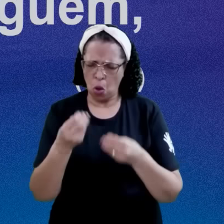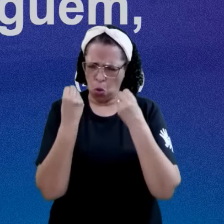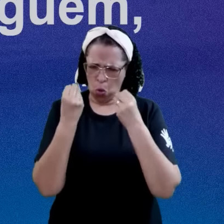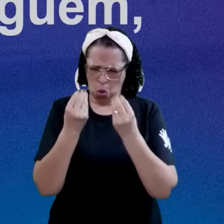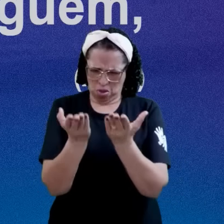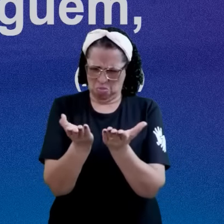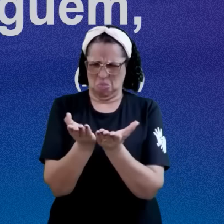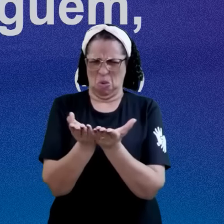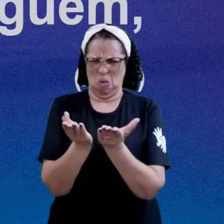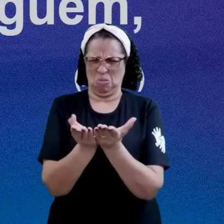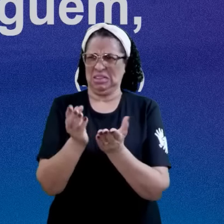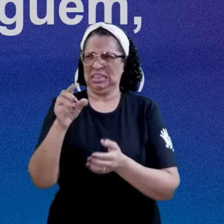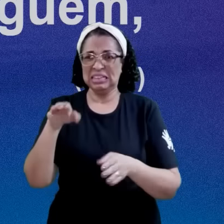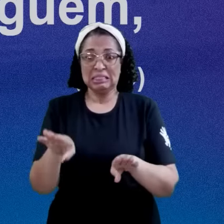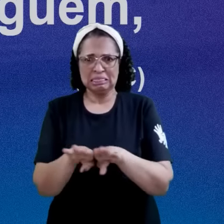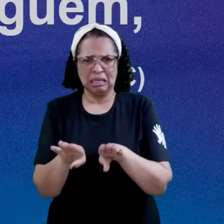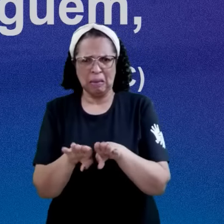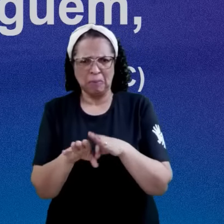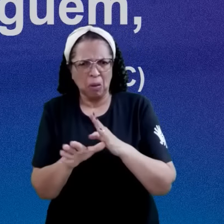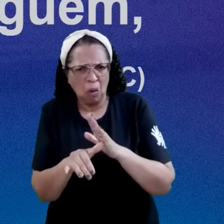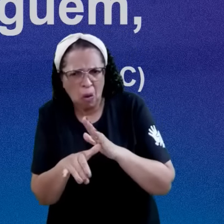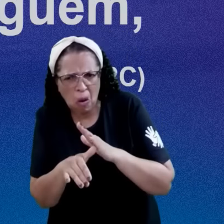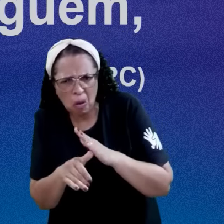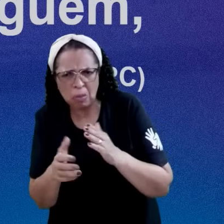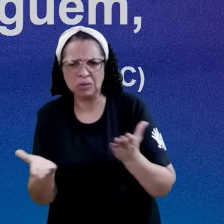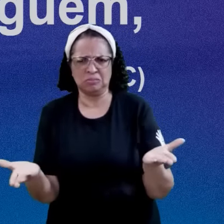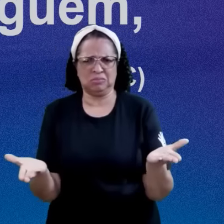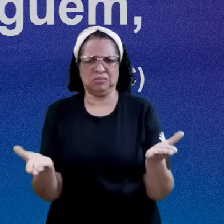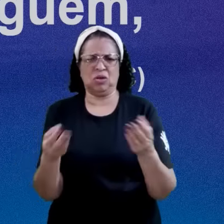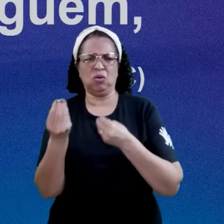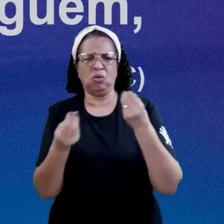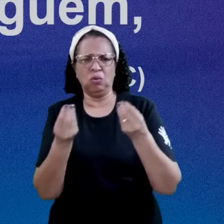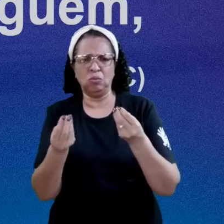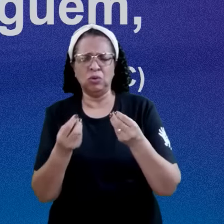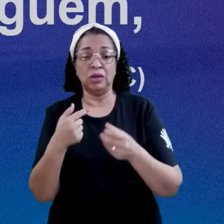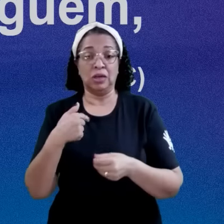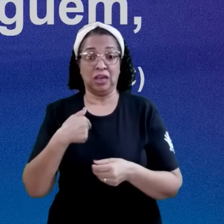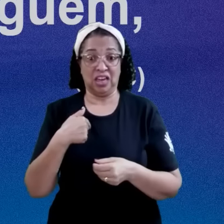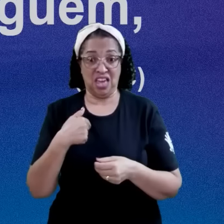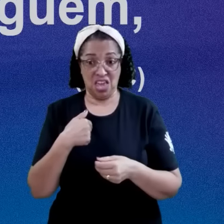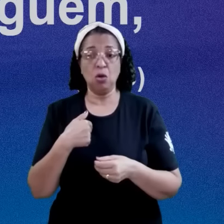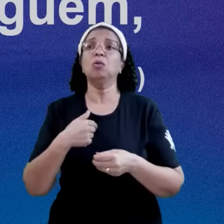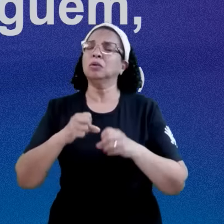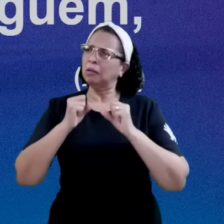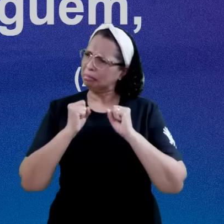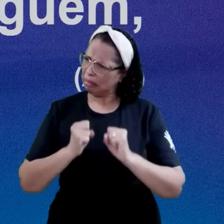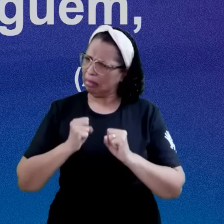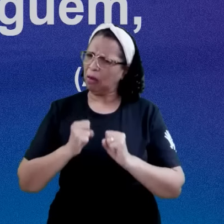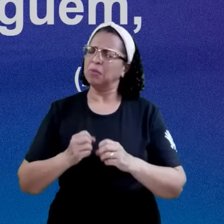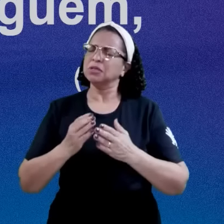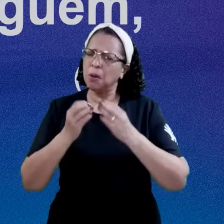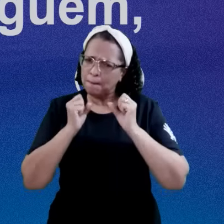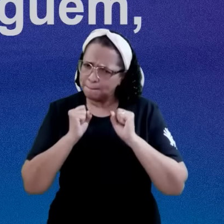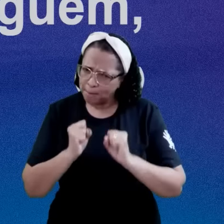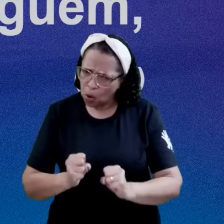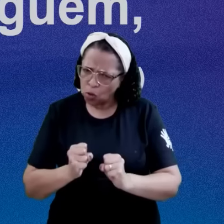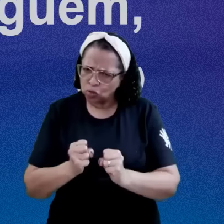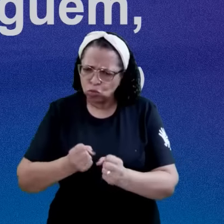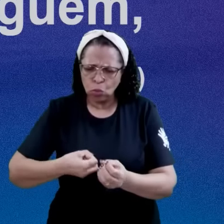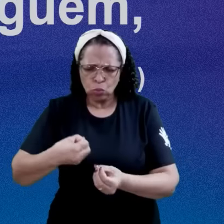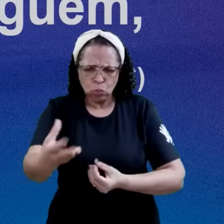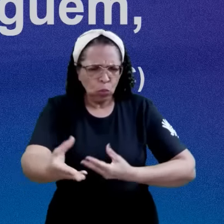ao senhor senhor Eis que eu dou aos pobres Metade dos meus bens e se em alguma coisa eu tenho defraudado alguém eu